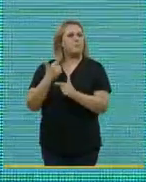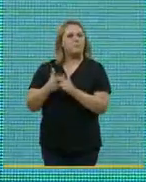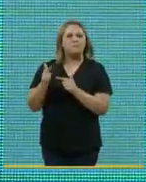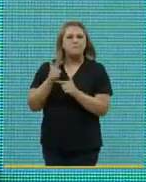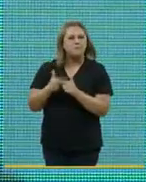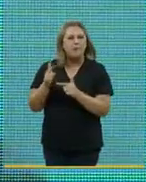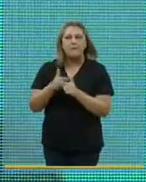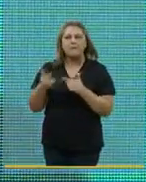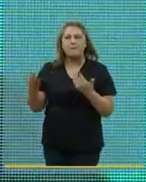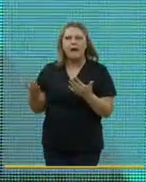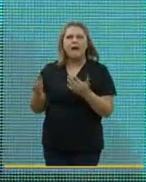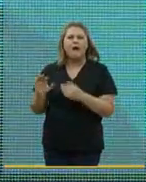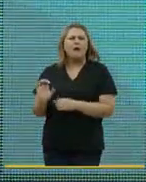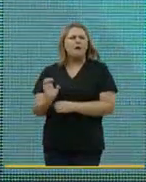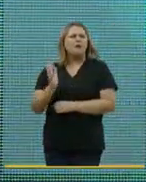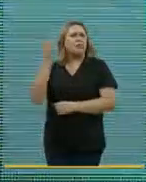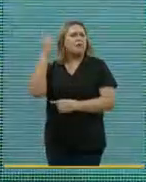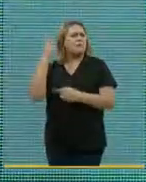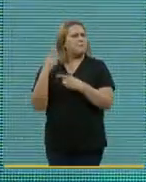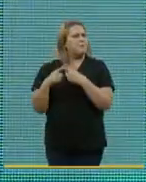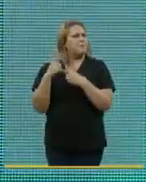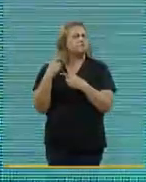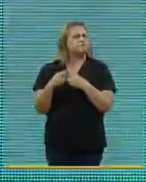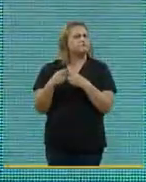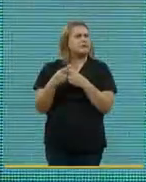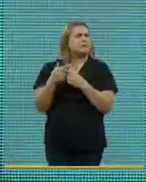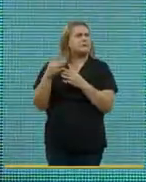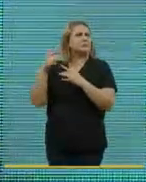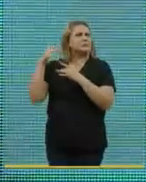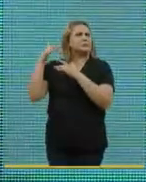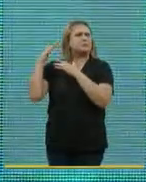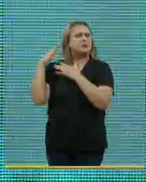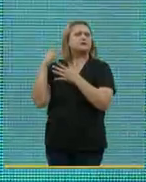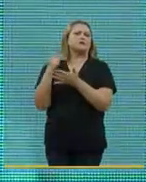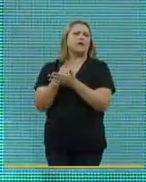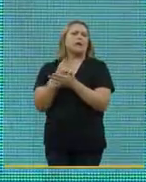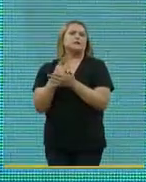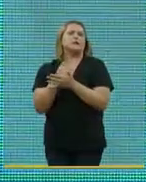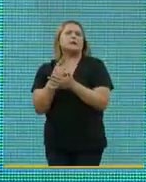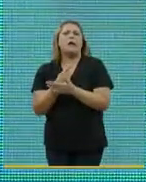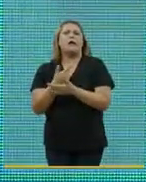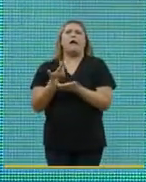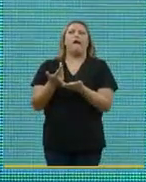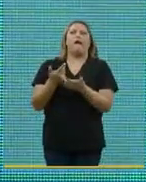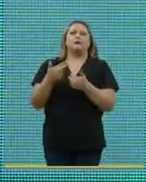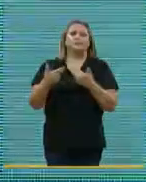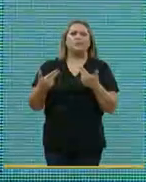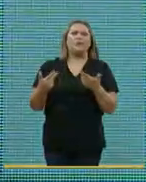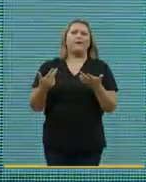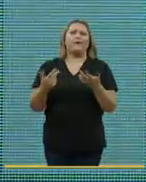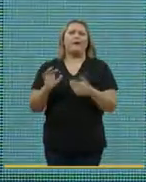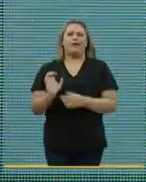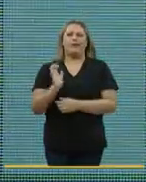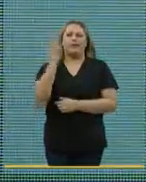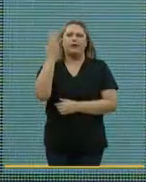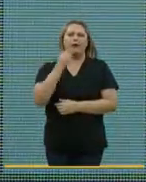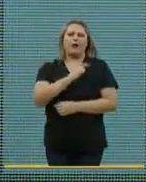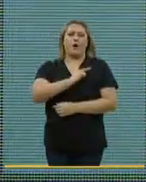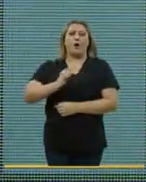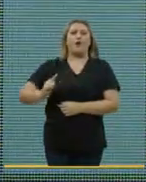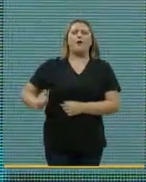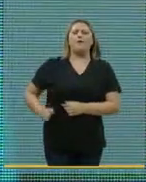série de equívocos equívocos econômicos que foram praticados no governo